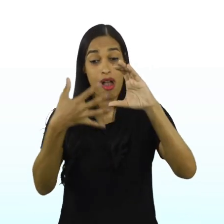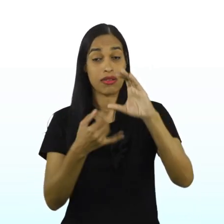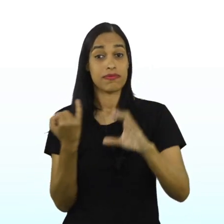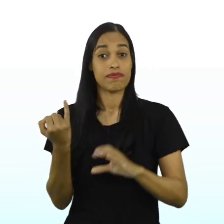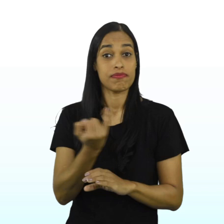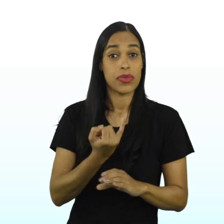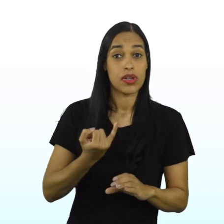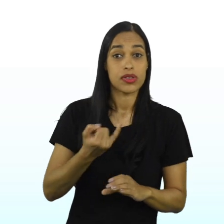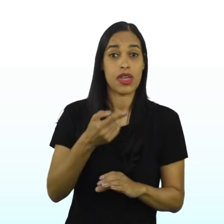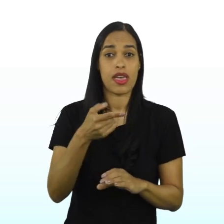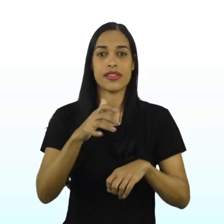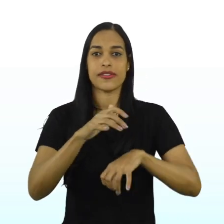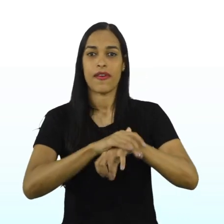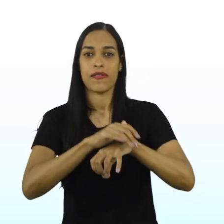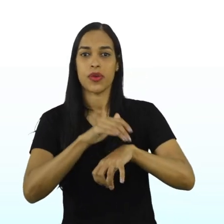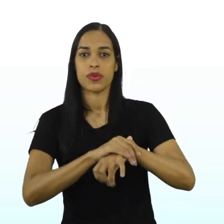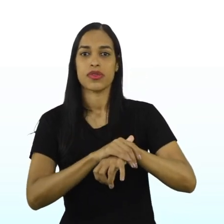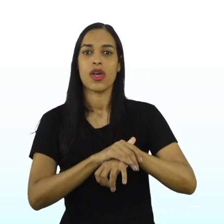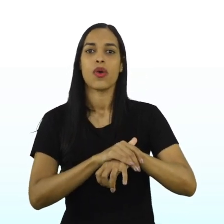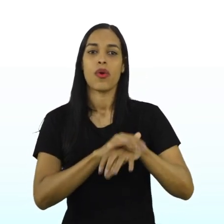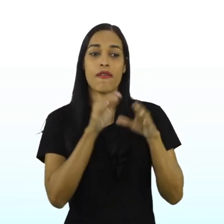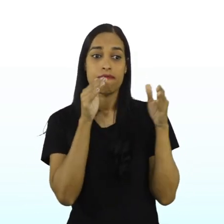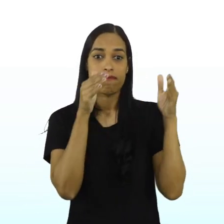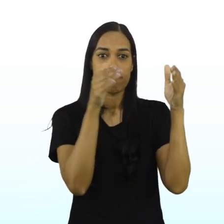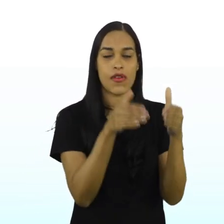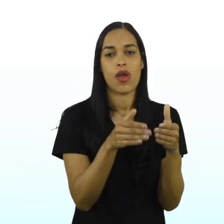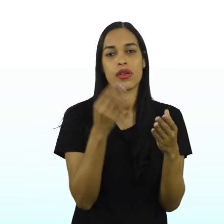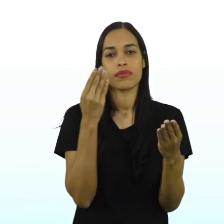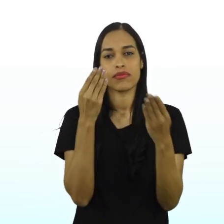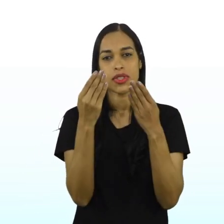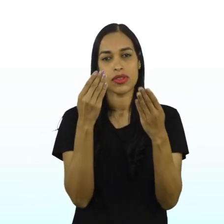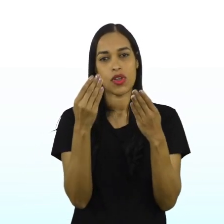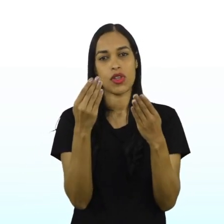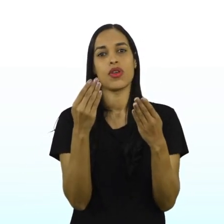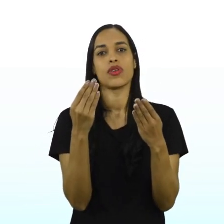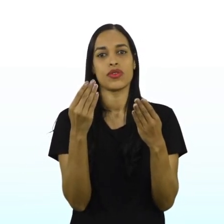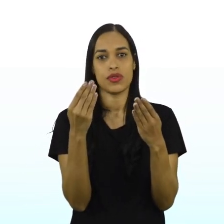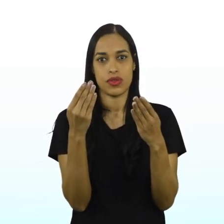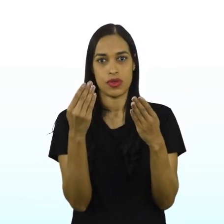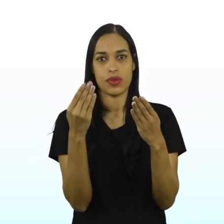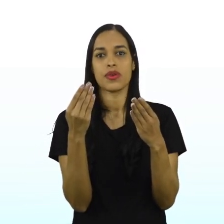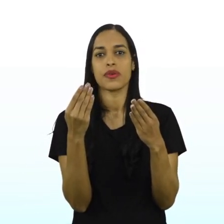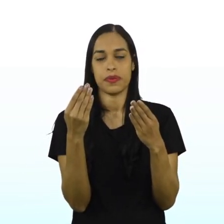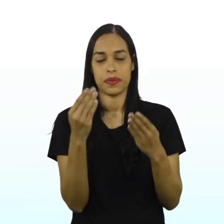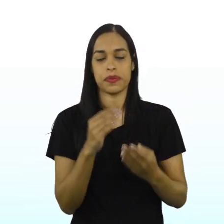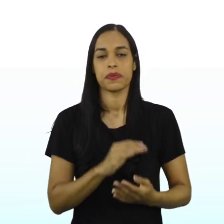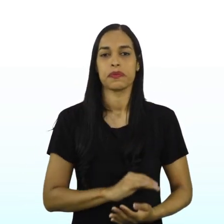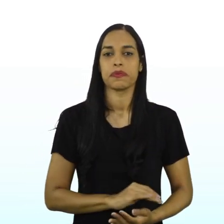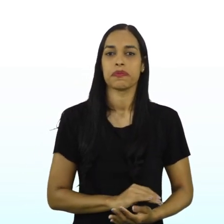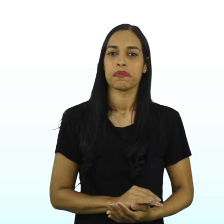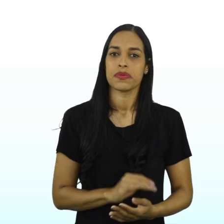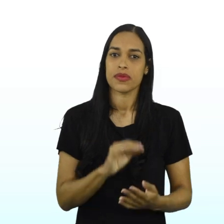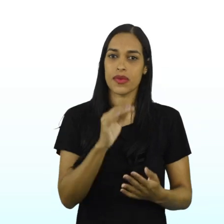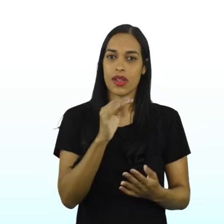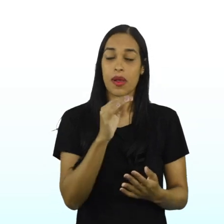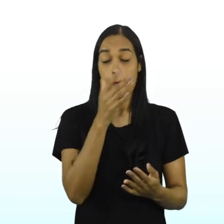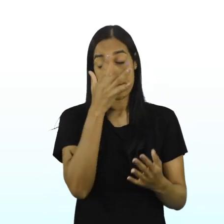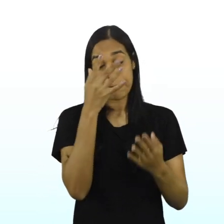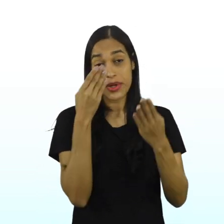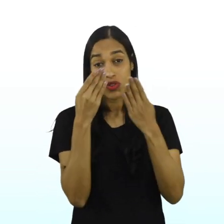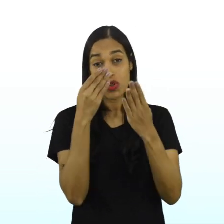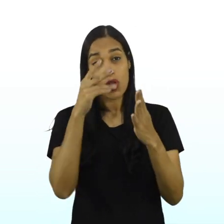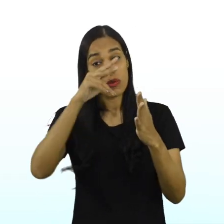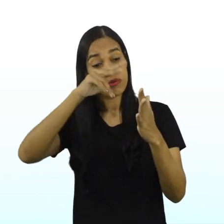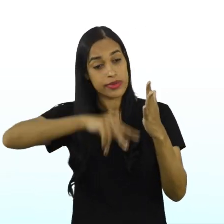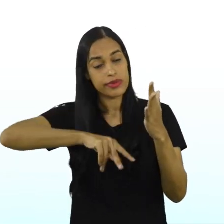importante é porque essa função ela afeta o psicológico do interlocutor. Ela mexe com o psicológico. Então, se você se depara